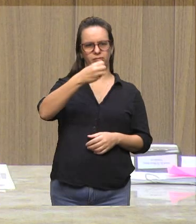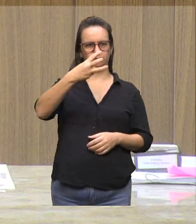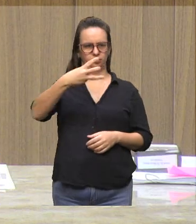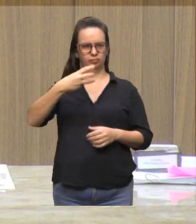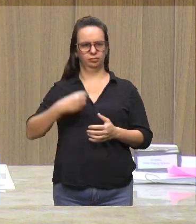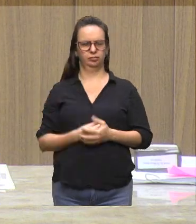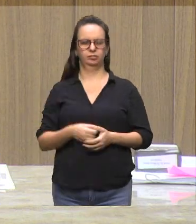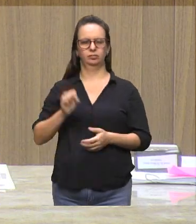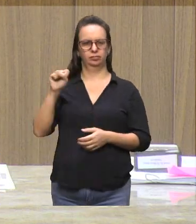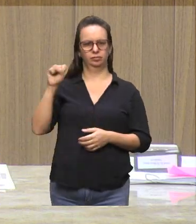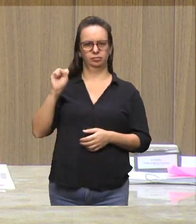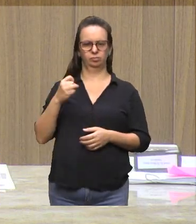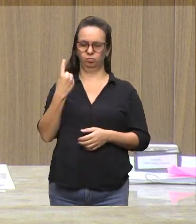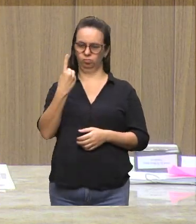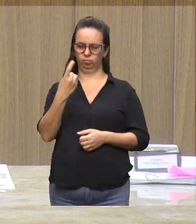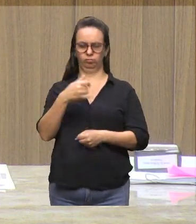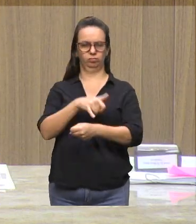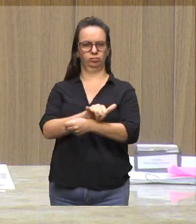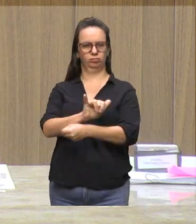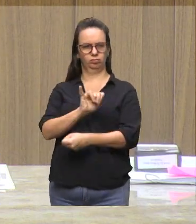uma ausência.